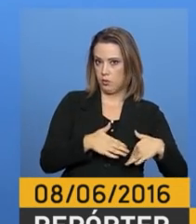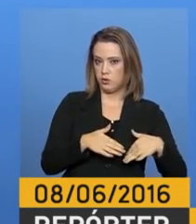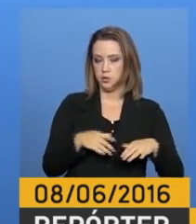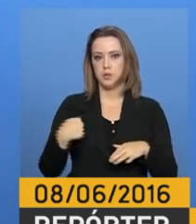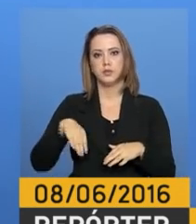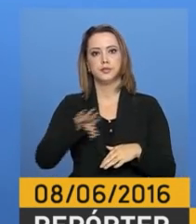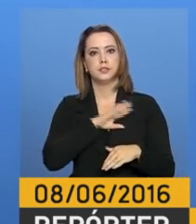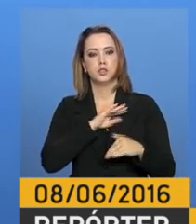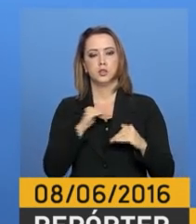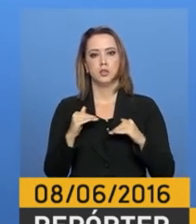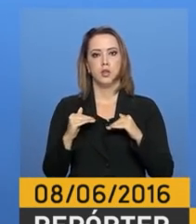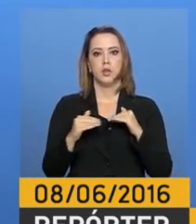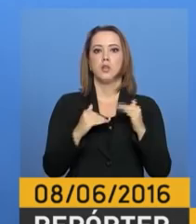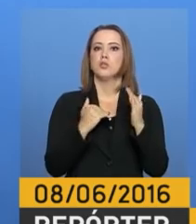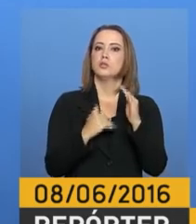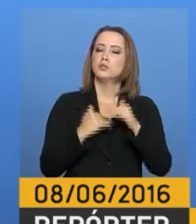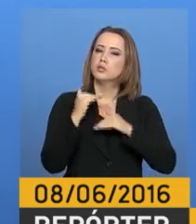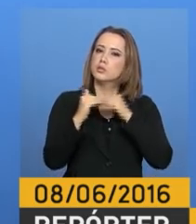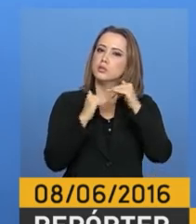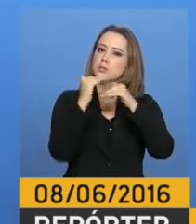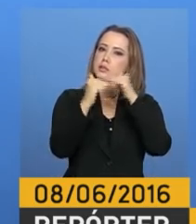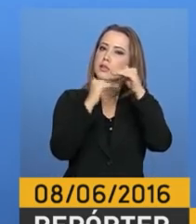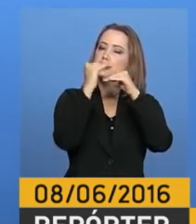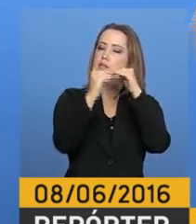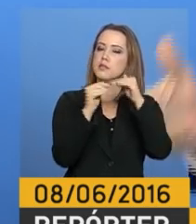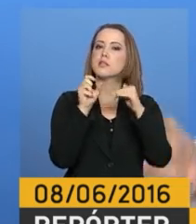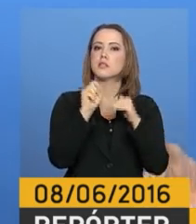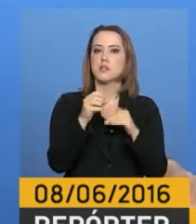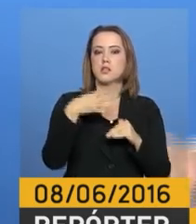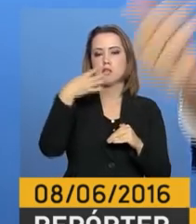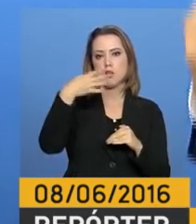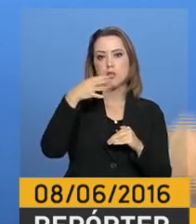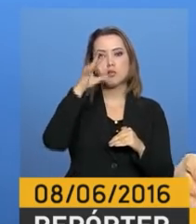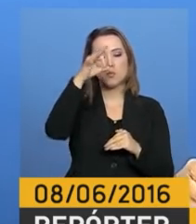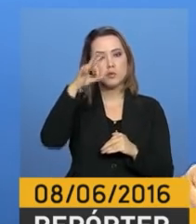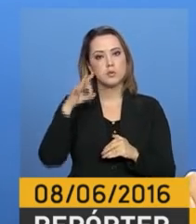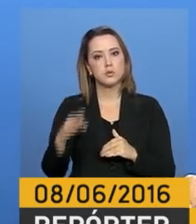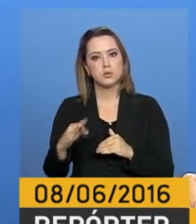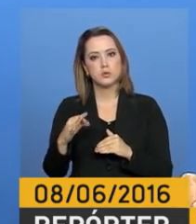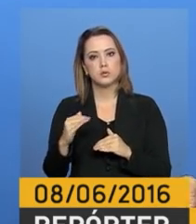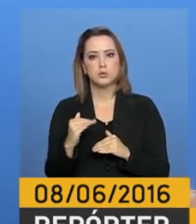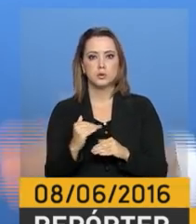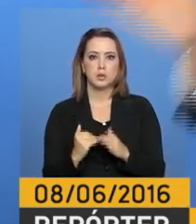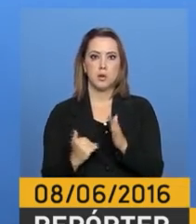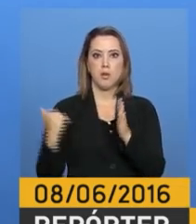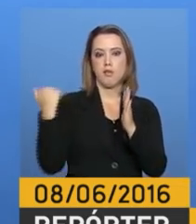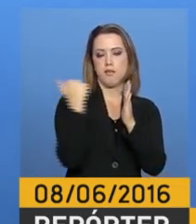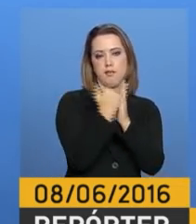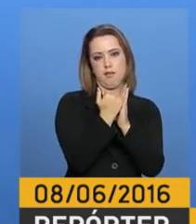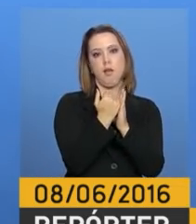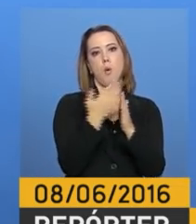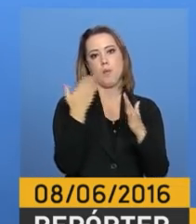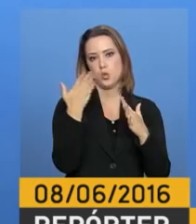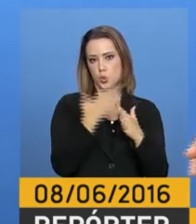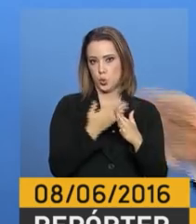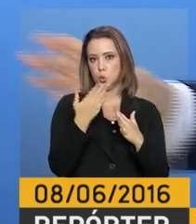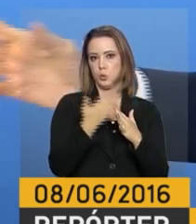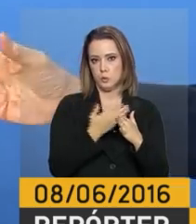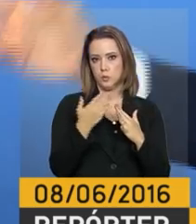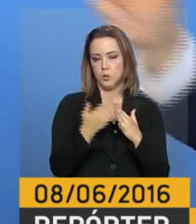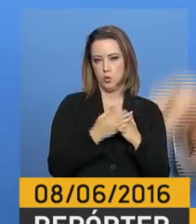tivemos um crescimento mais elevado acima de 4% Por que gerou o aumento do crédito consequência também da